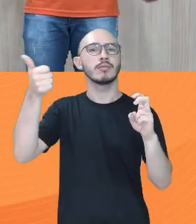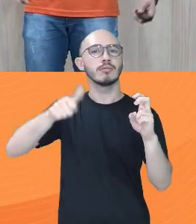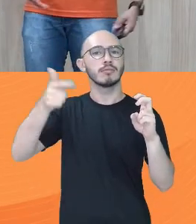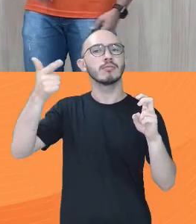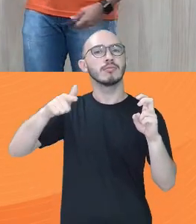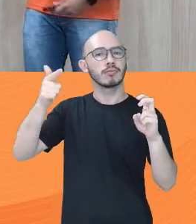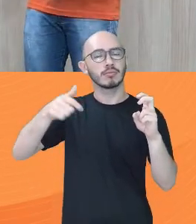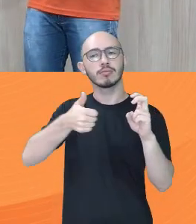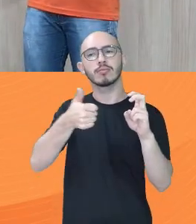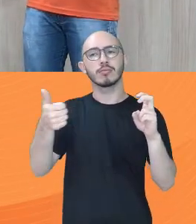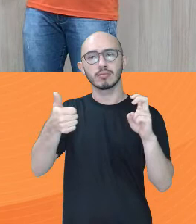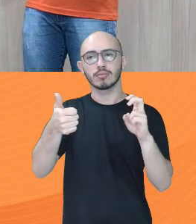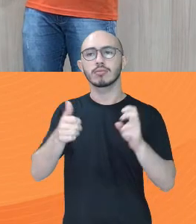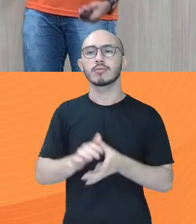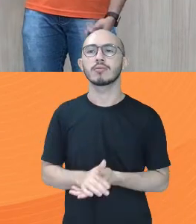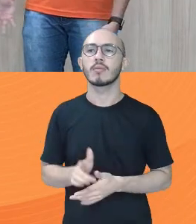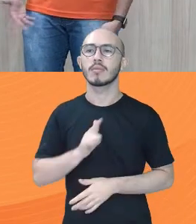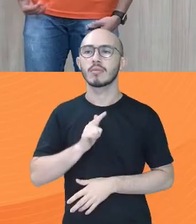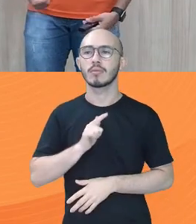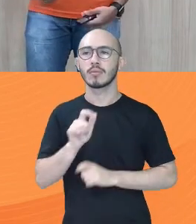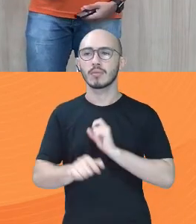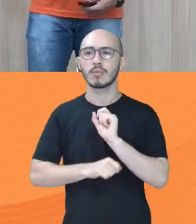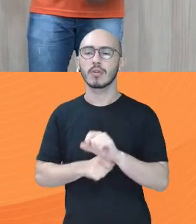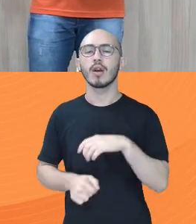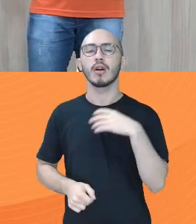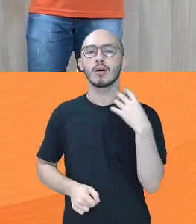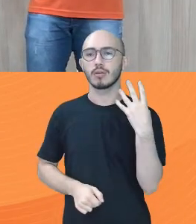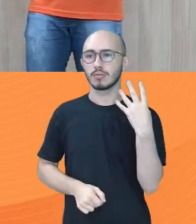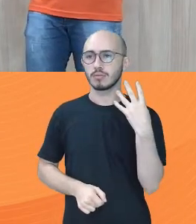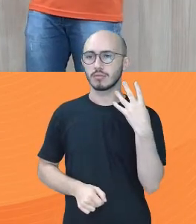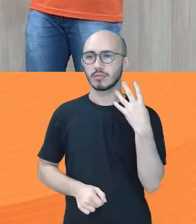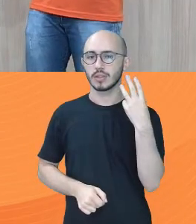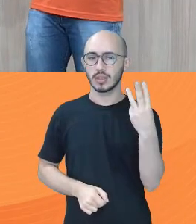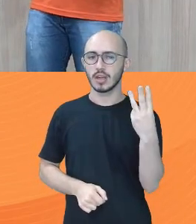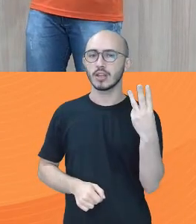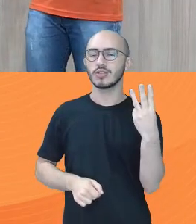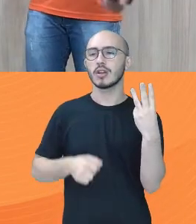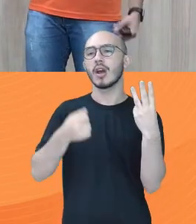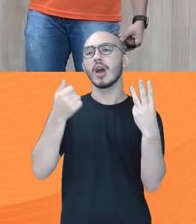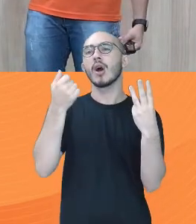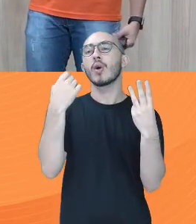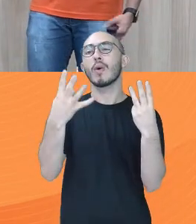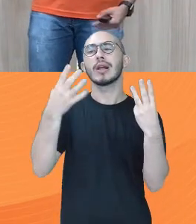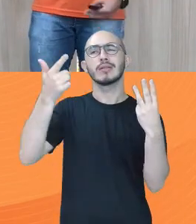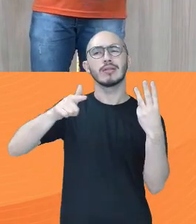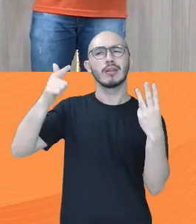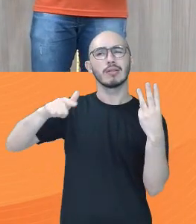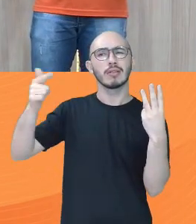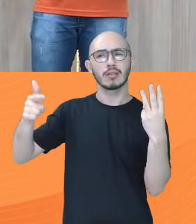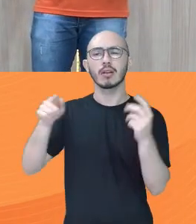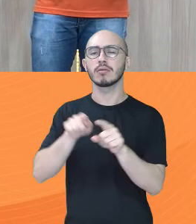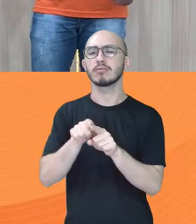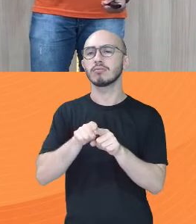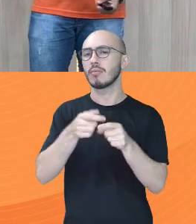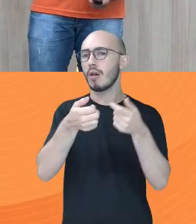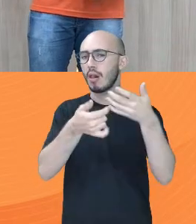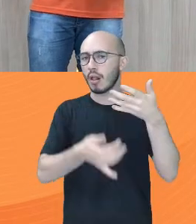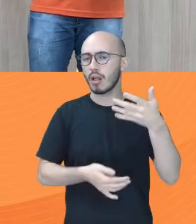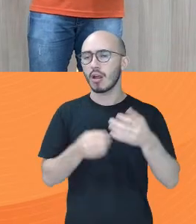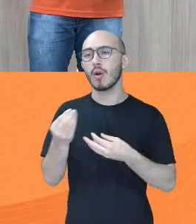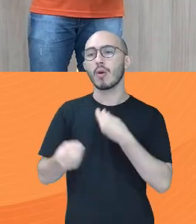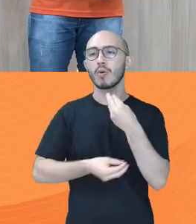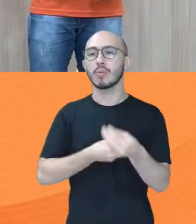5, vão ter 4 números 3, vão aparecer aí 8 números 4 e assim por diante. Então,